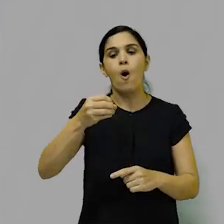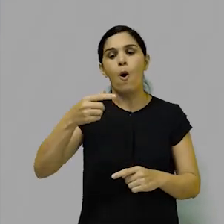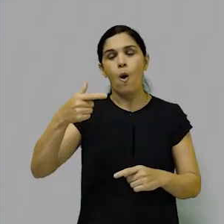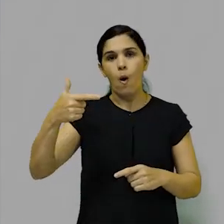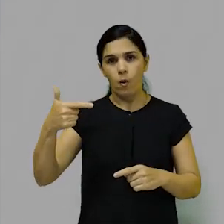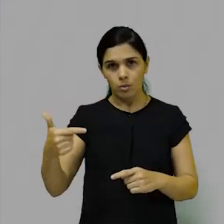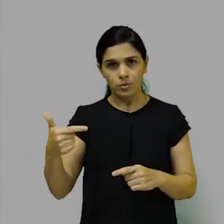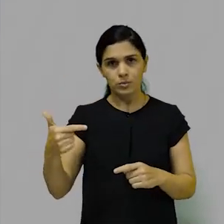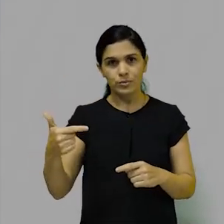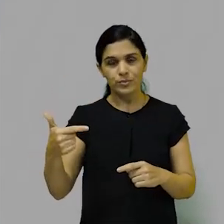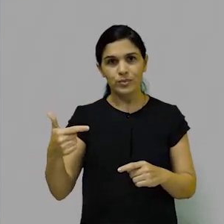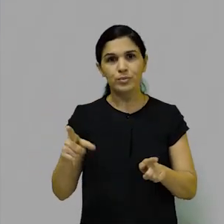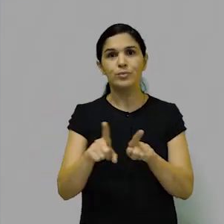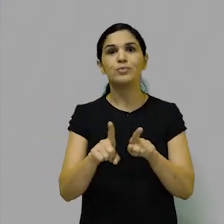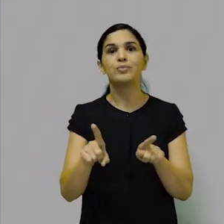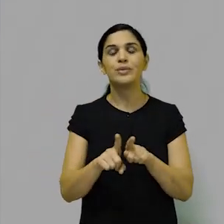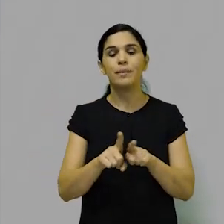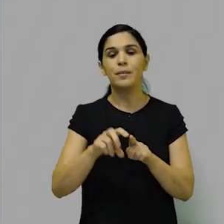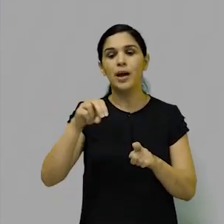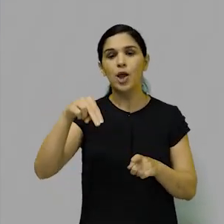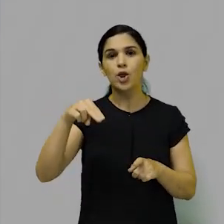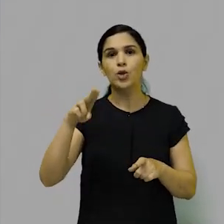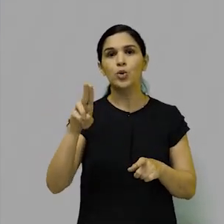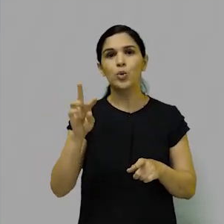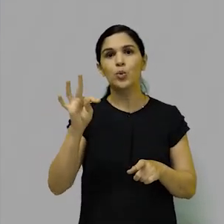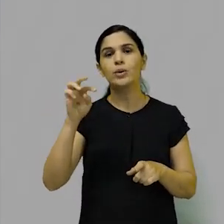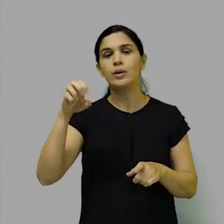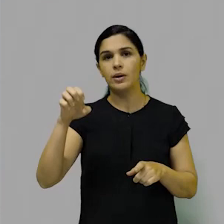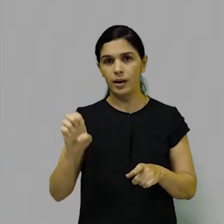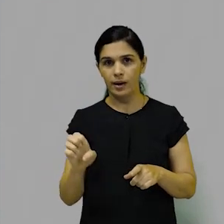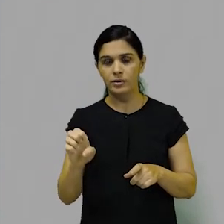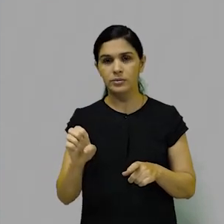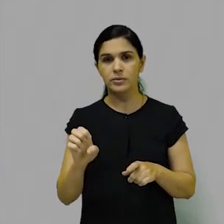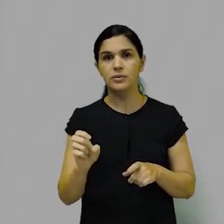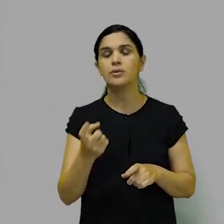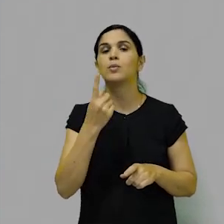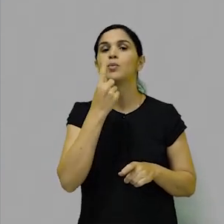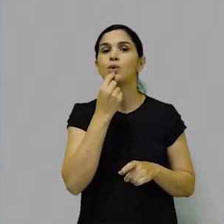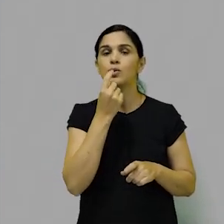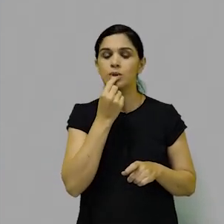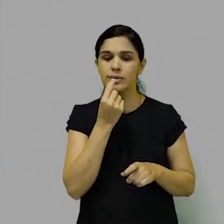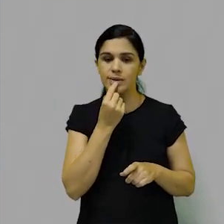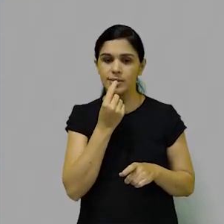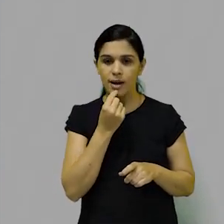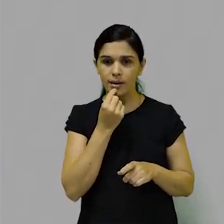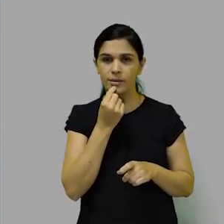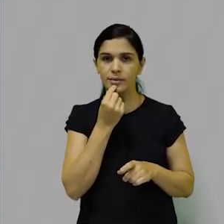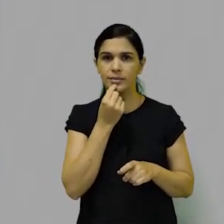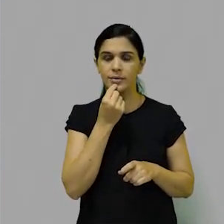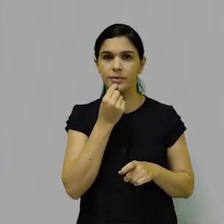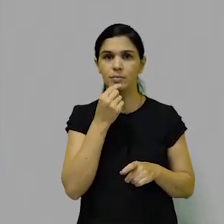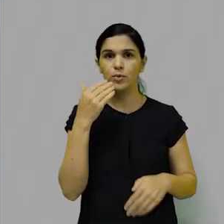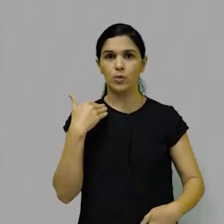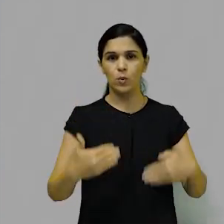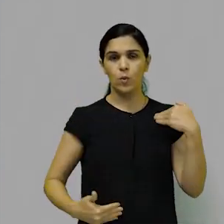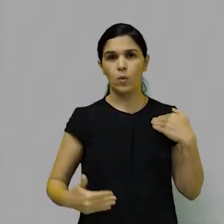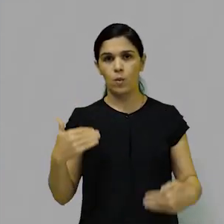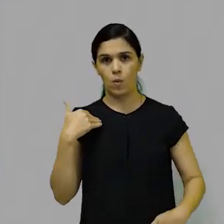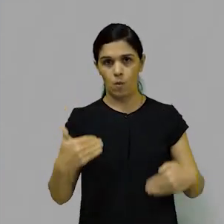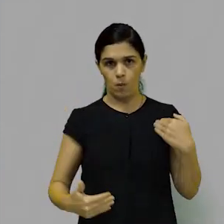essa é a função do nosso sistema cardiorrespiratório, tá certo? Então, tudo isso que eu falei para